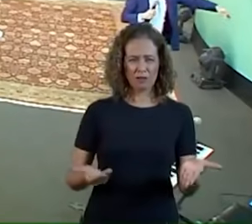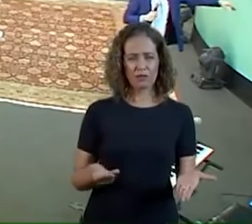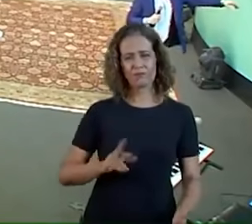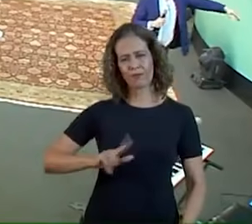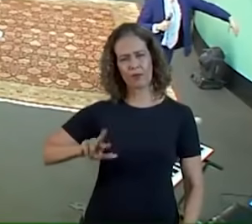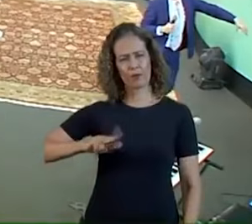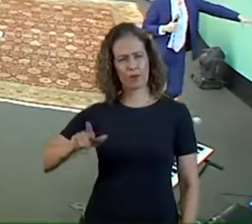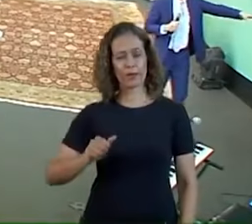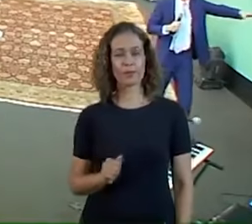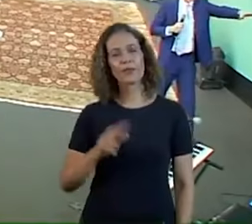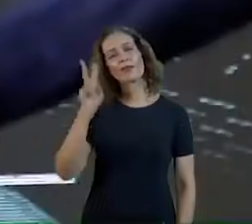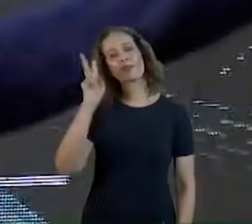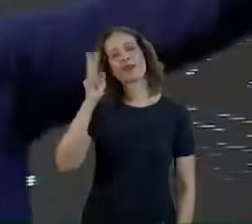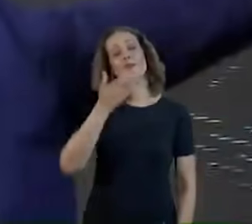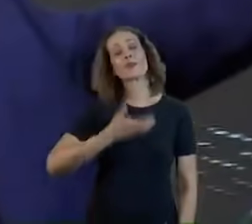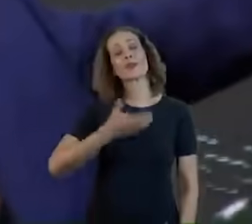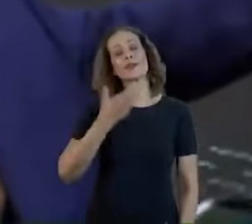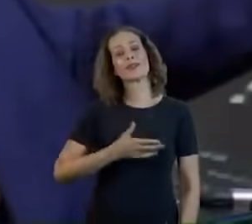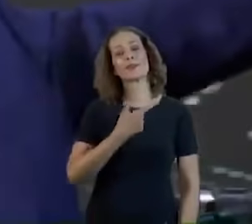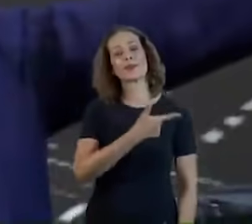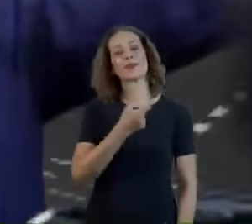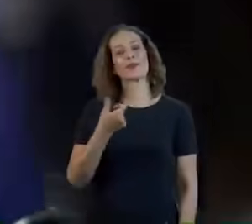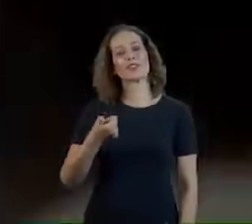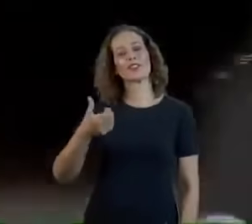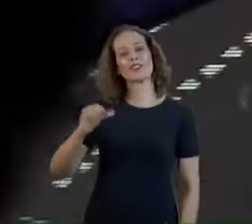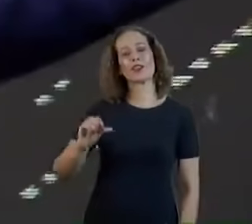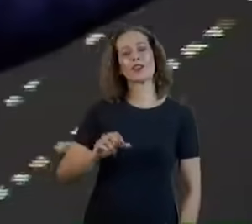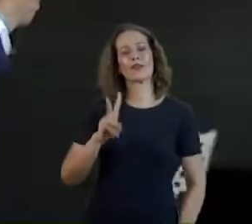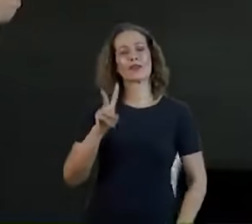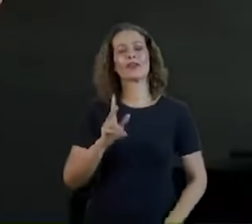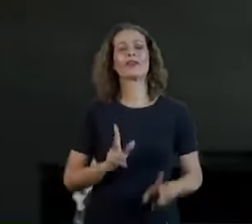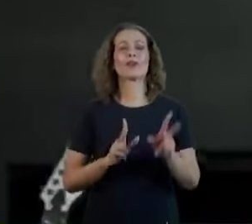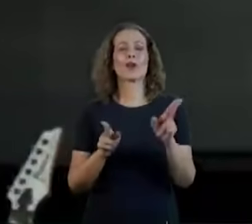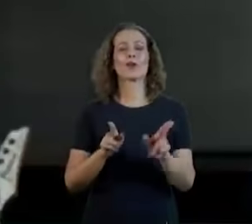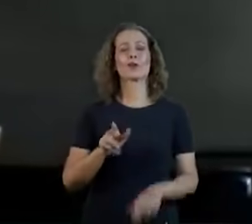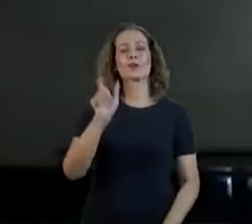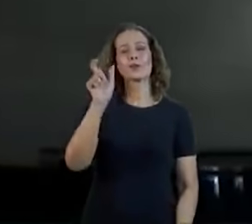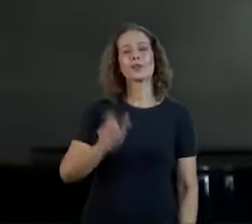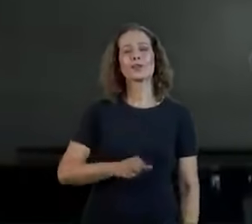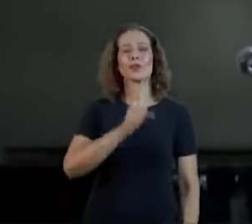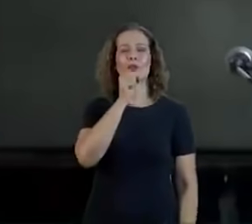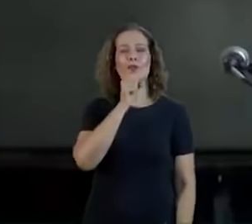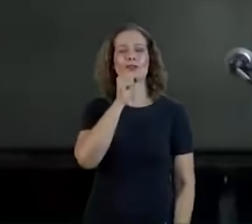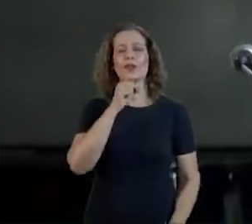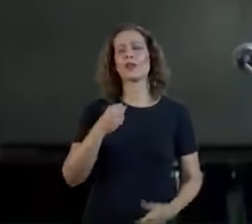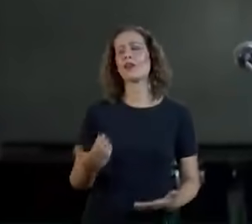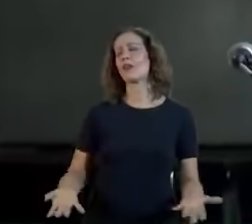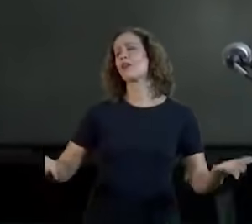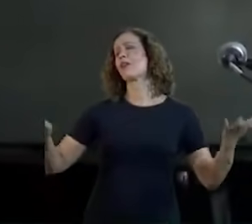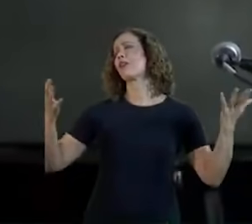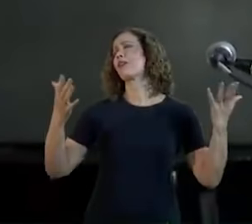2019. Faz igual aquelas pessoas mais velhas que ficam com saudade de 1970. Fala assim: